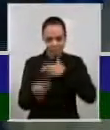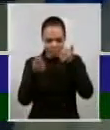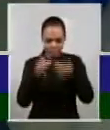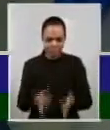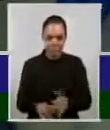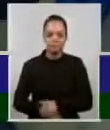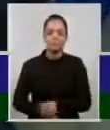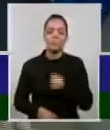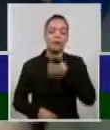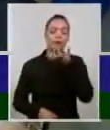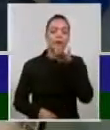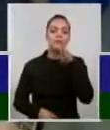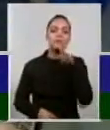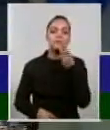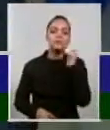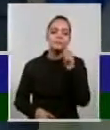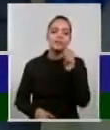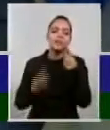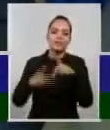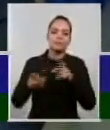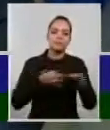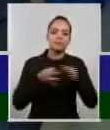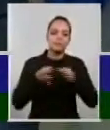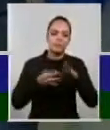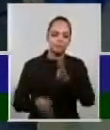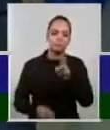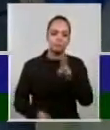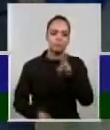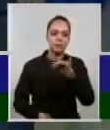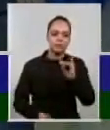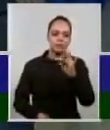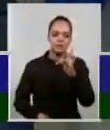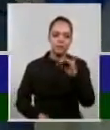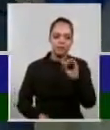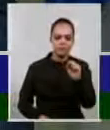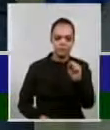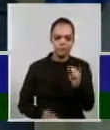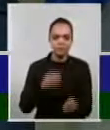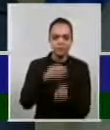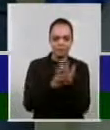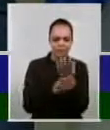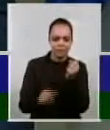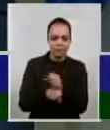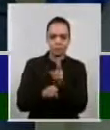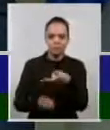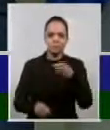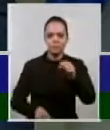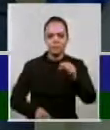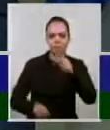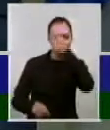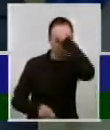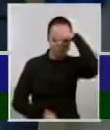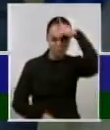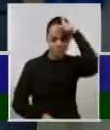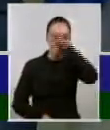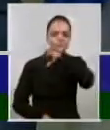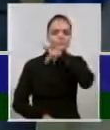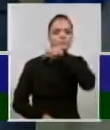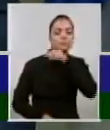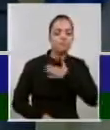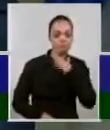justificar. Queria dizer que esse projeto Buritis foi criado em 2008 pelo prefeito Odelmo Leão, para